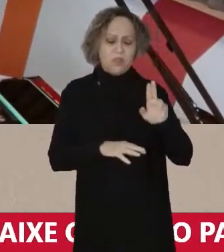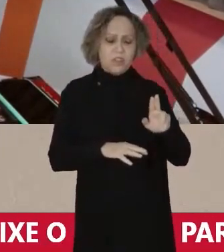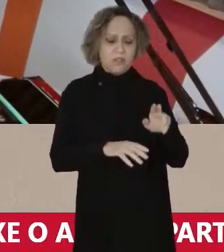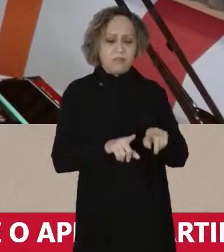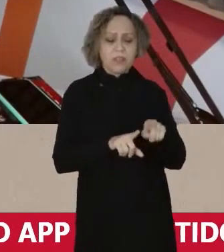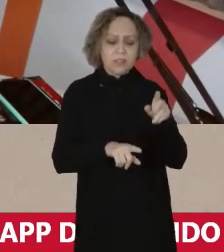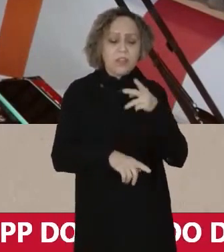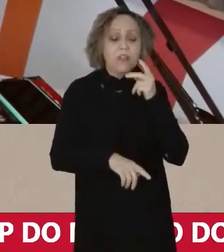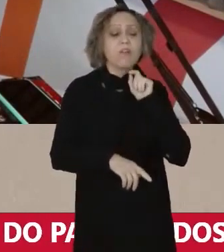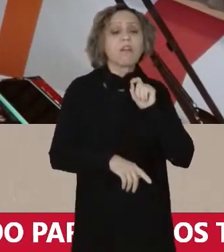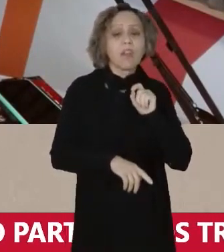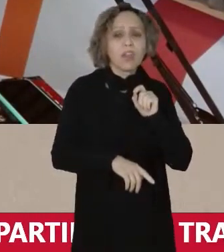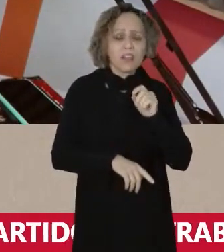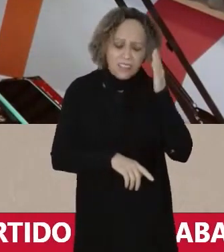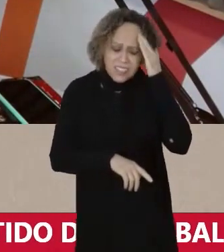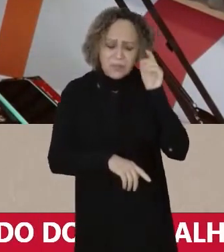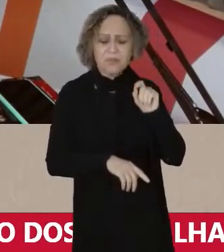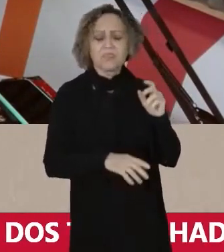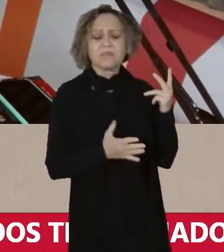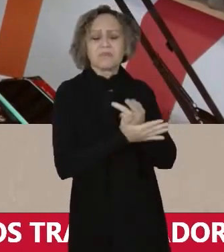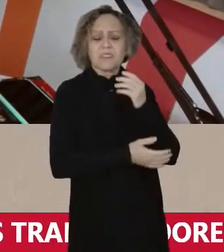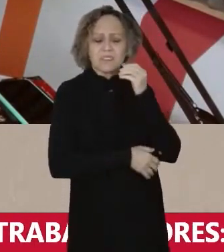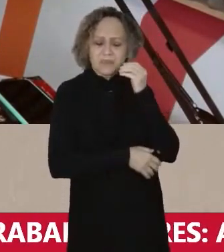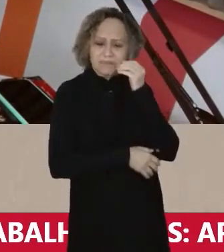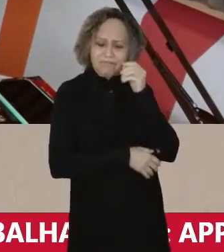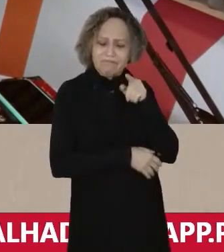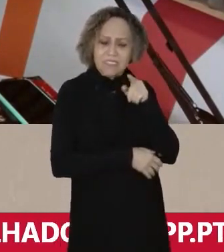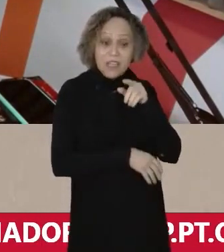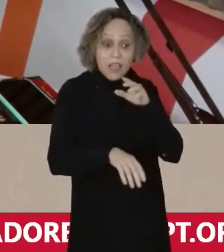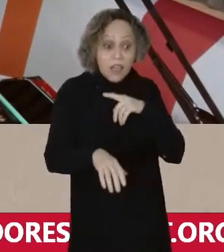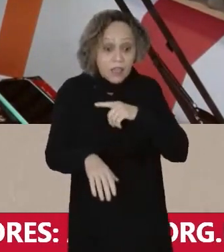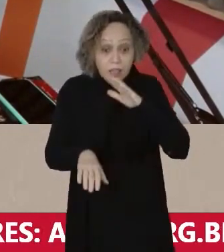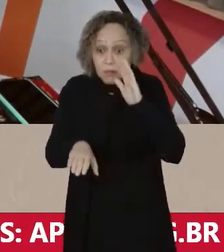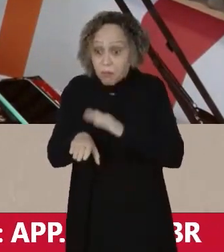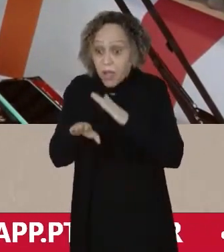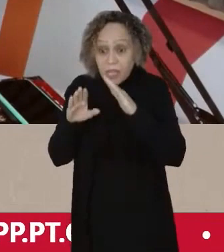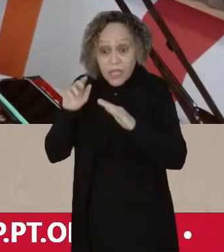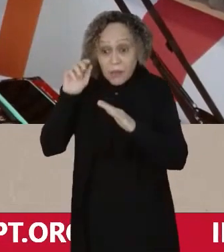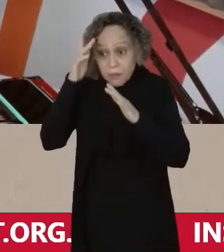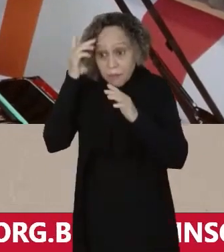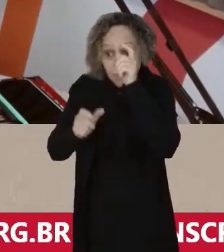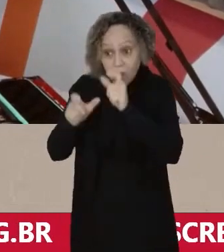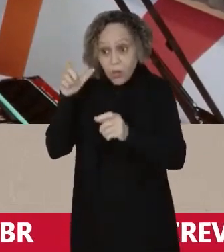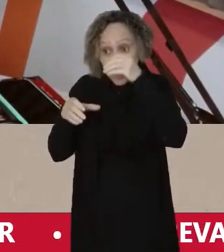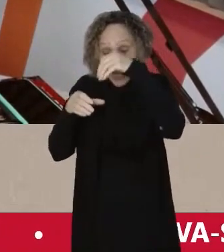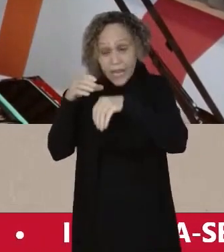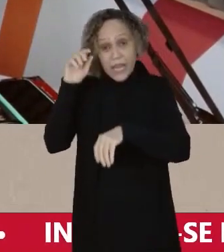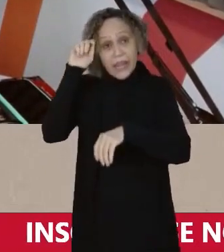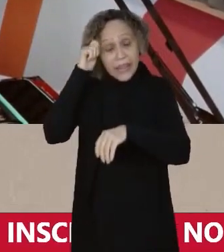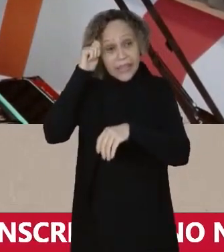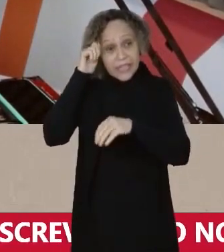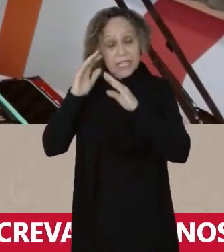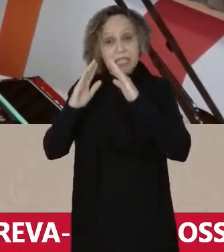isso. Sabe uma coisa, Amanda, que os censos mostram? Existem mais negros na igreja evangélica do que no candomblé e na Umbanda